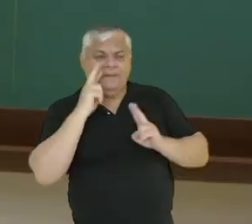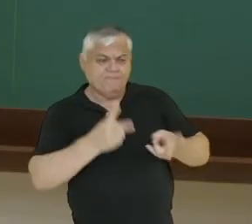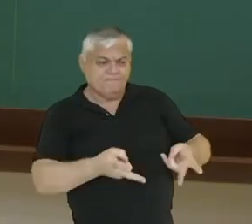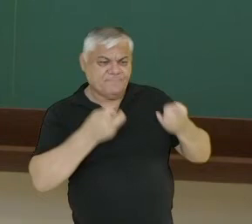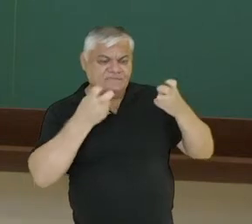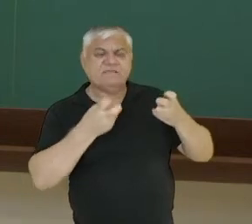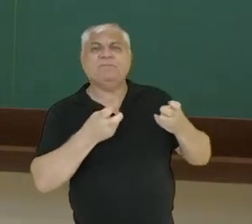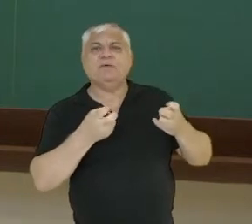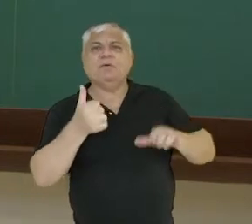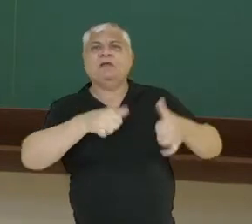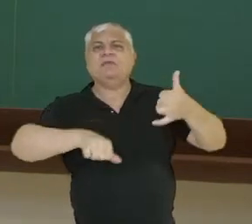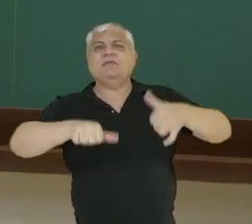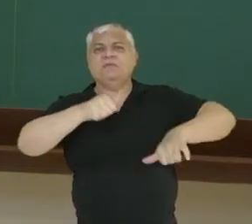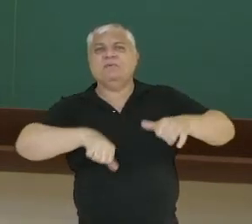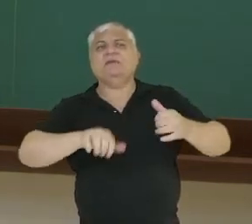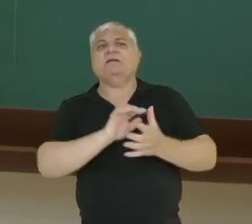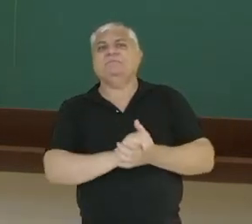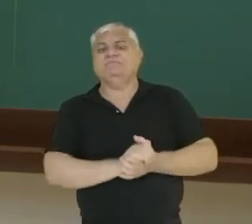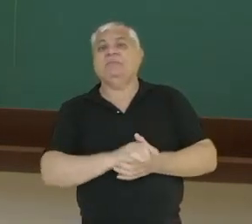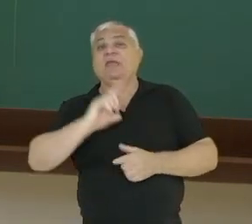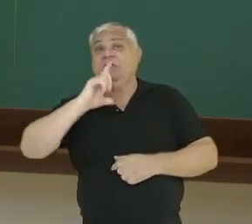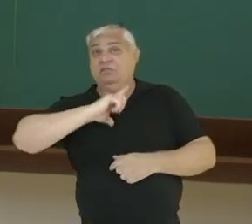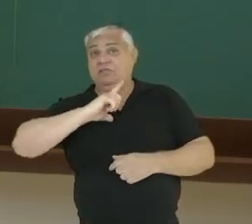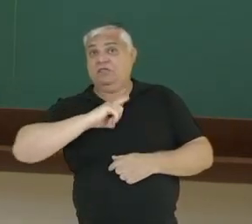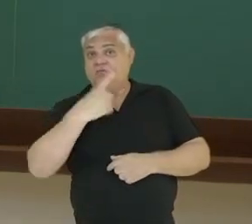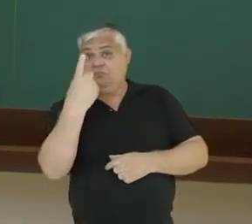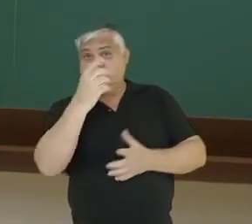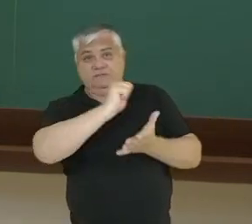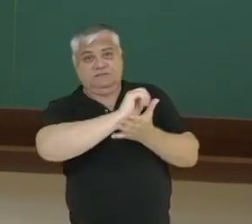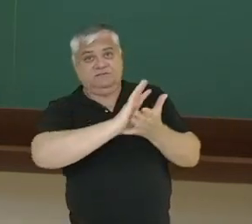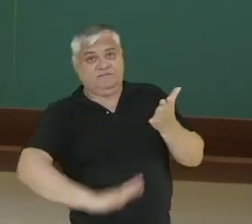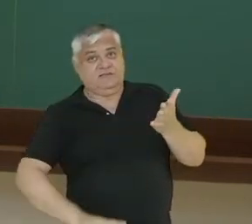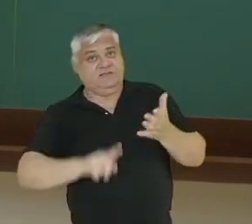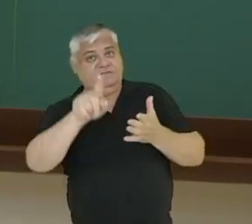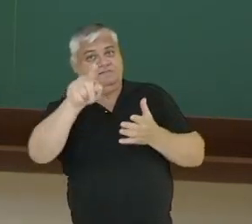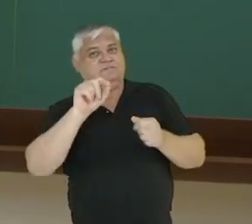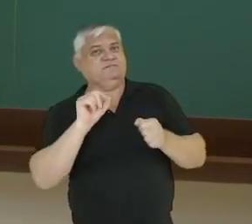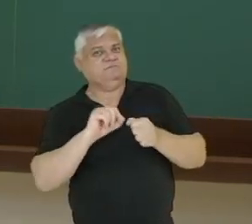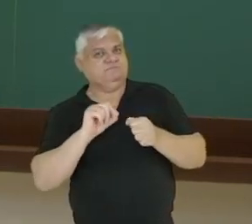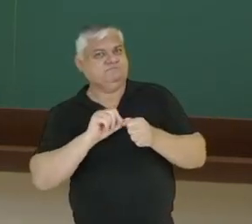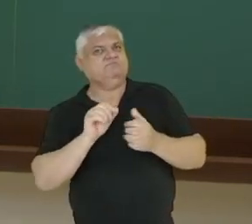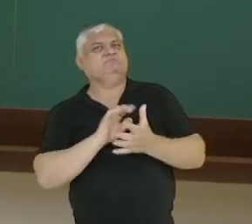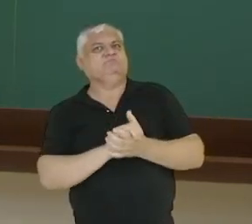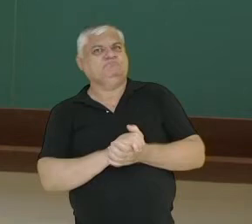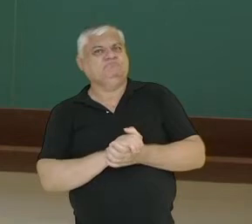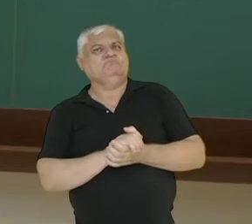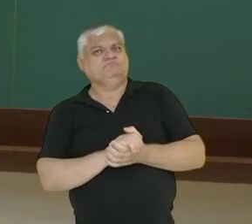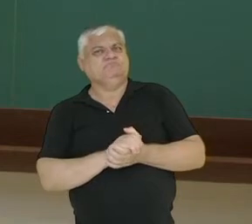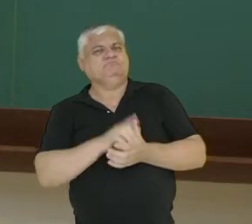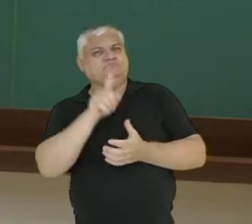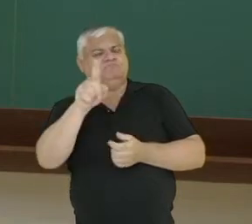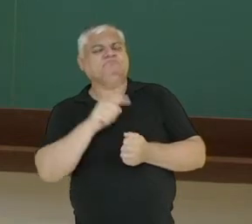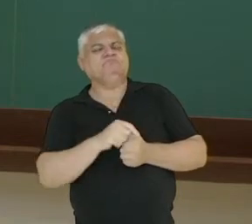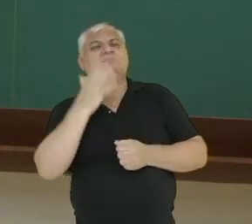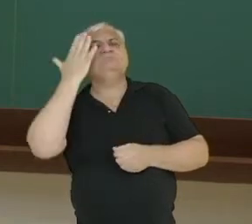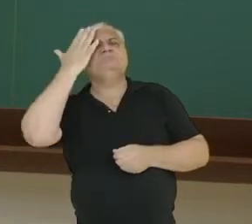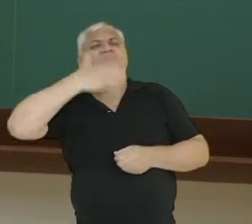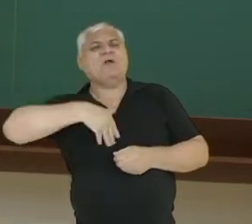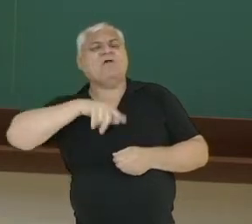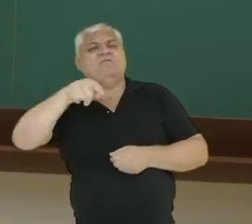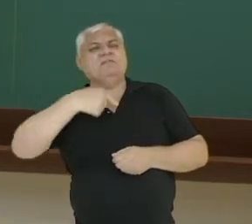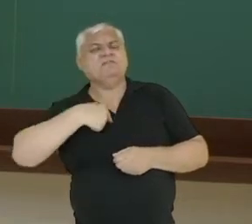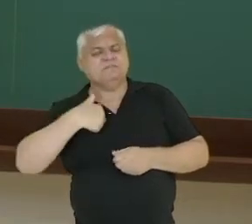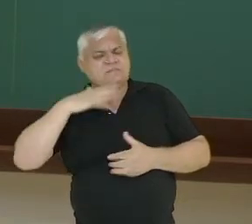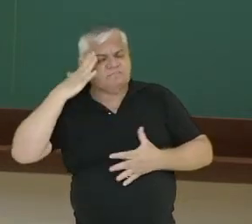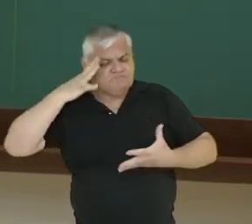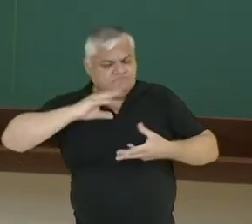químicas, e eu separei aqui uma atividade para você provar a você